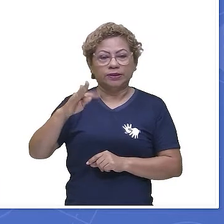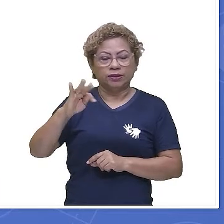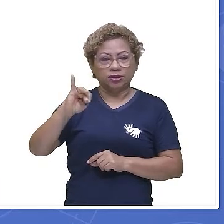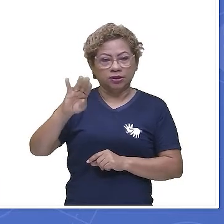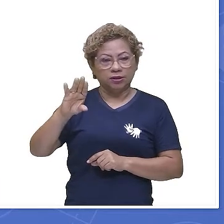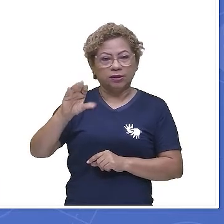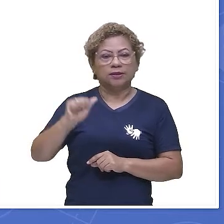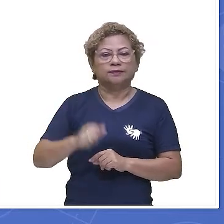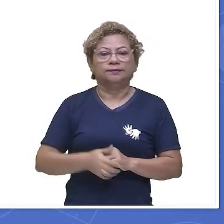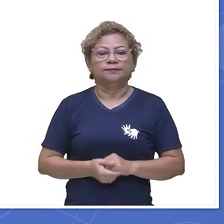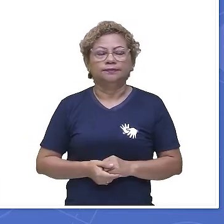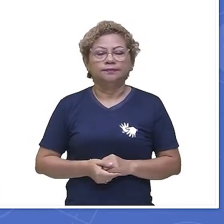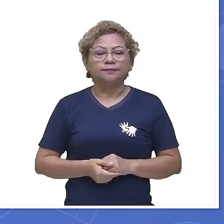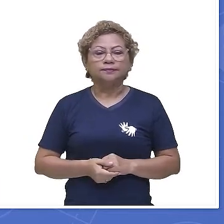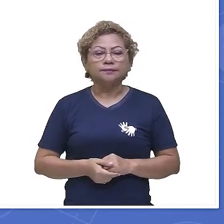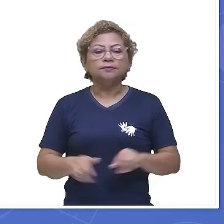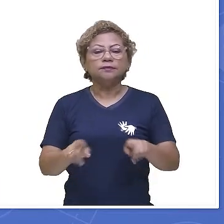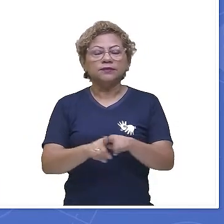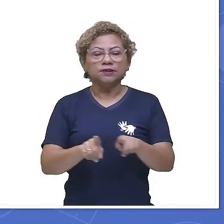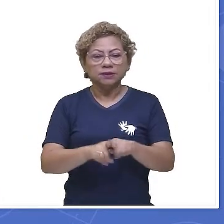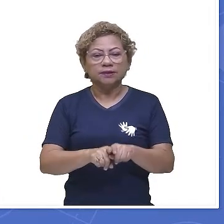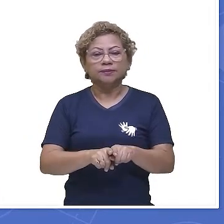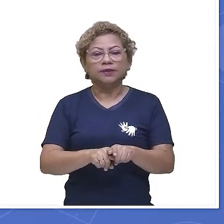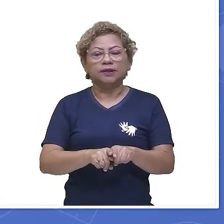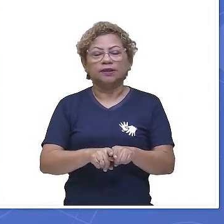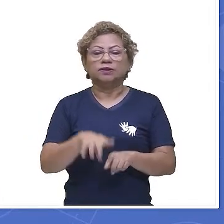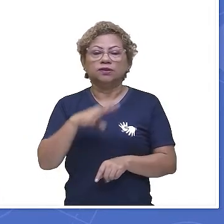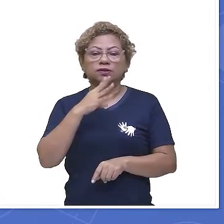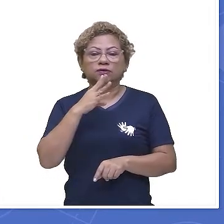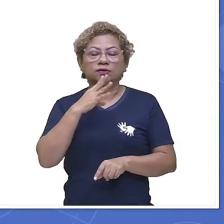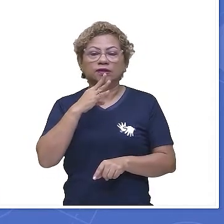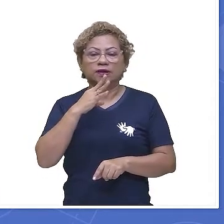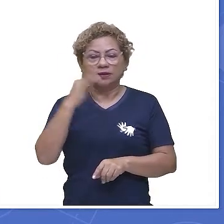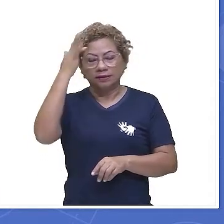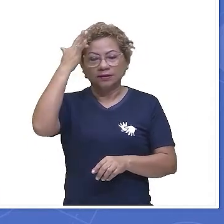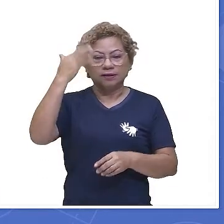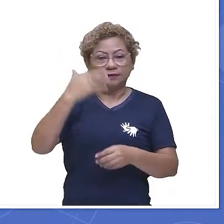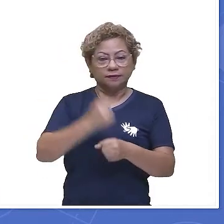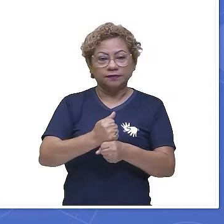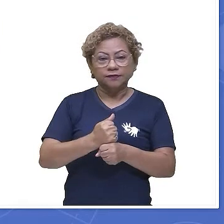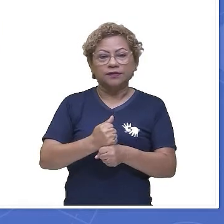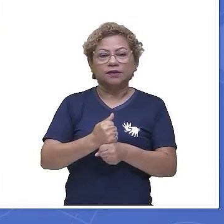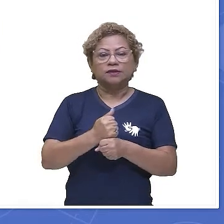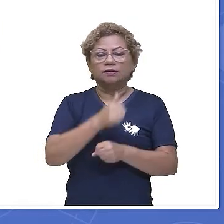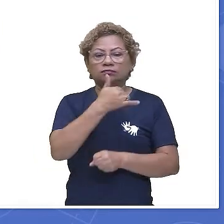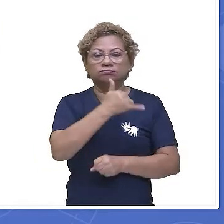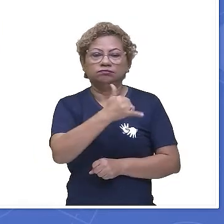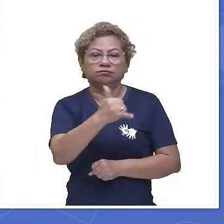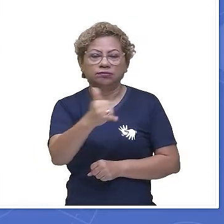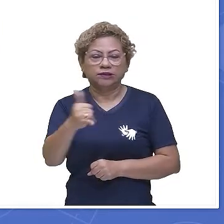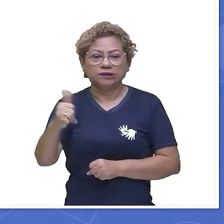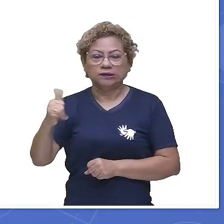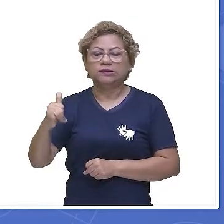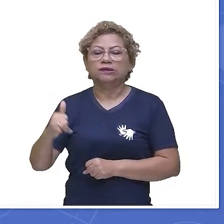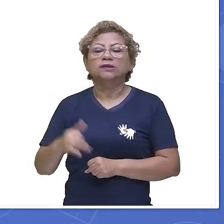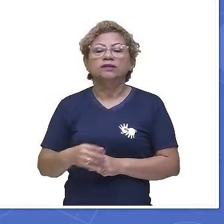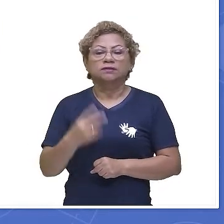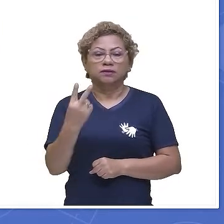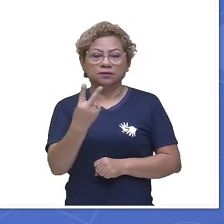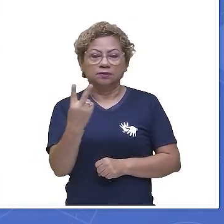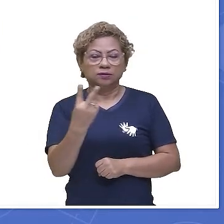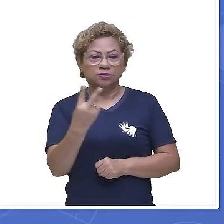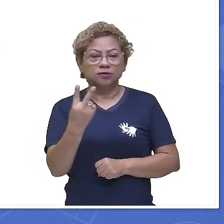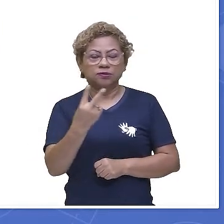física clássica, o que a gente chama de eletromagnetismo, que foi a junção de duas ciências que se